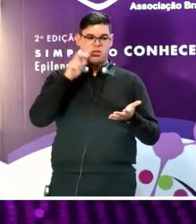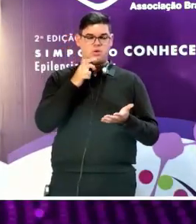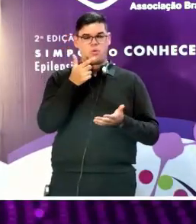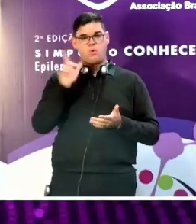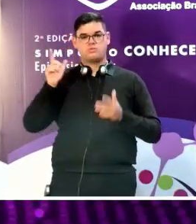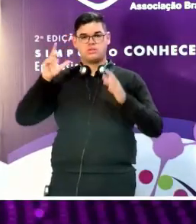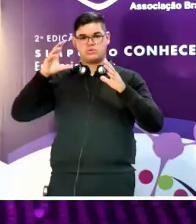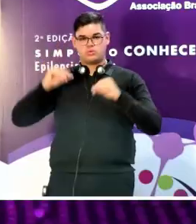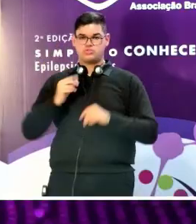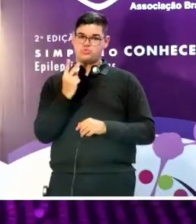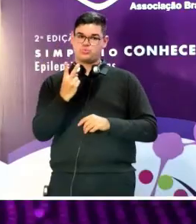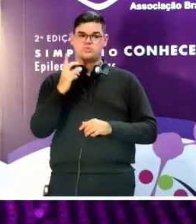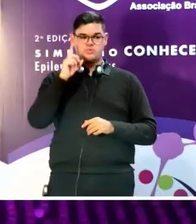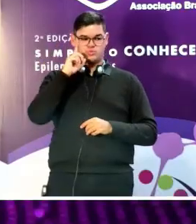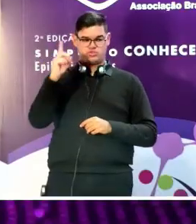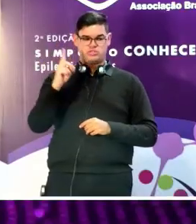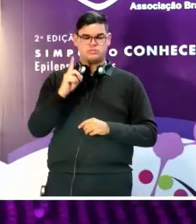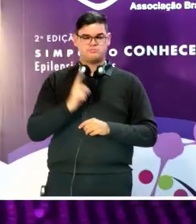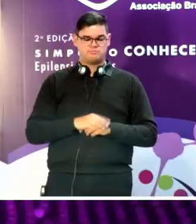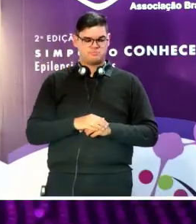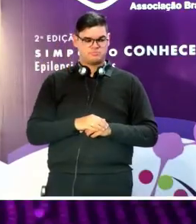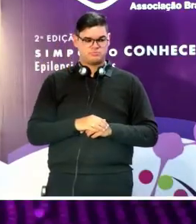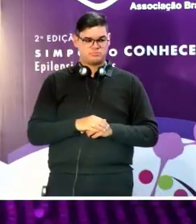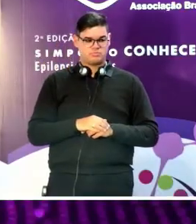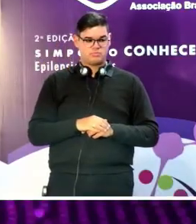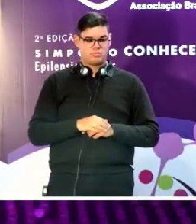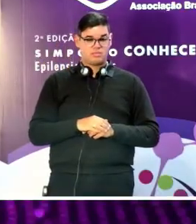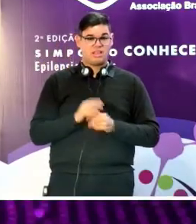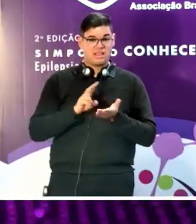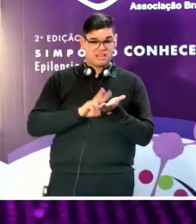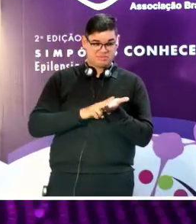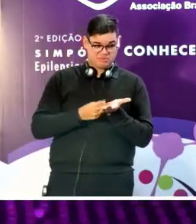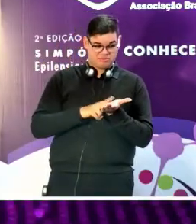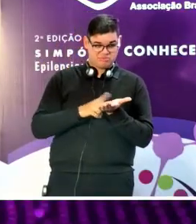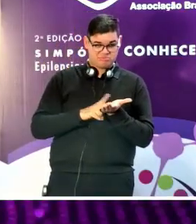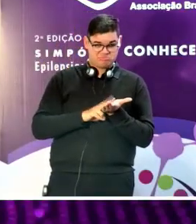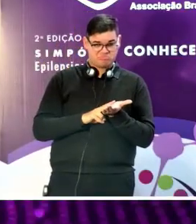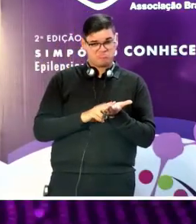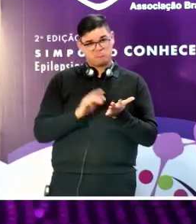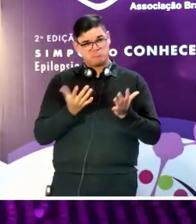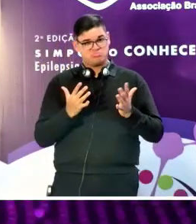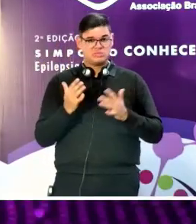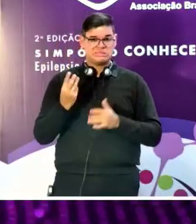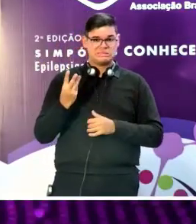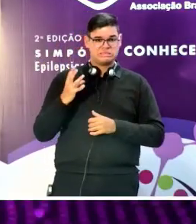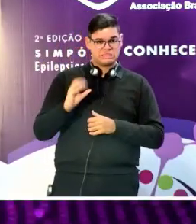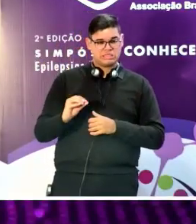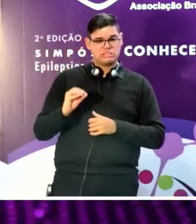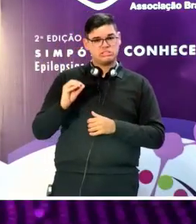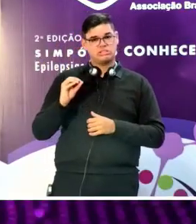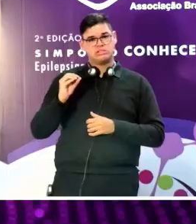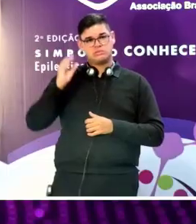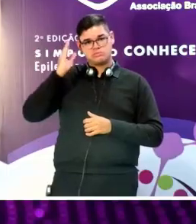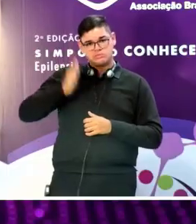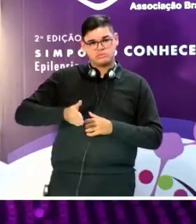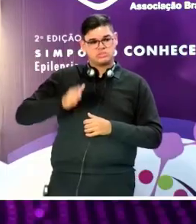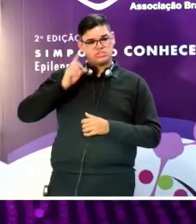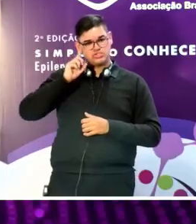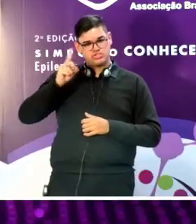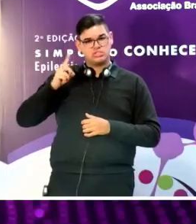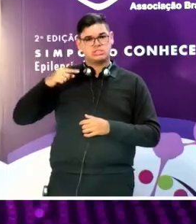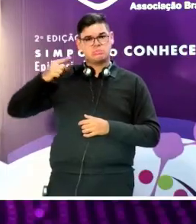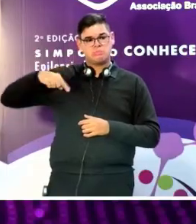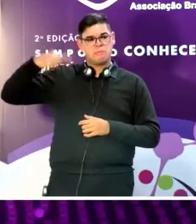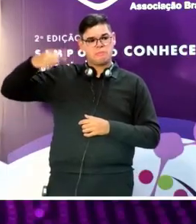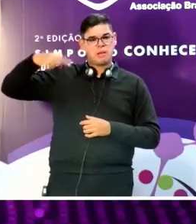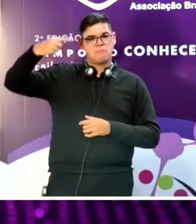noite. A frequência das crises varia de 30 a 40 dias, porém notei que